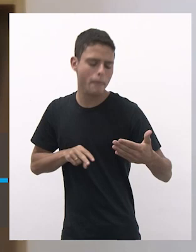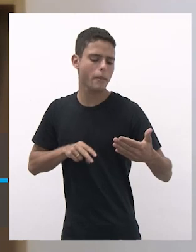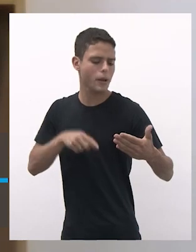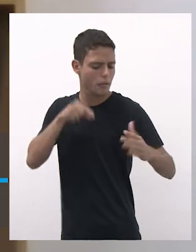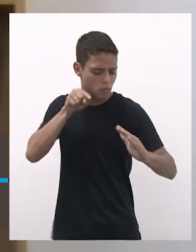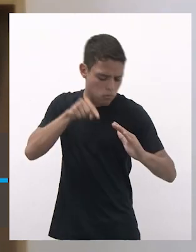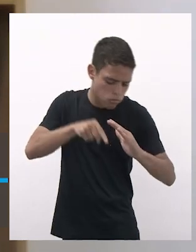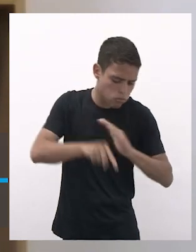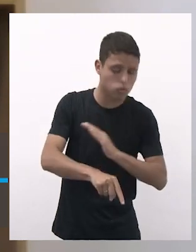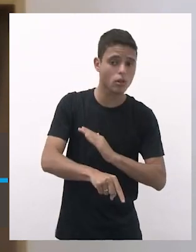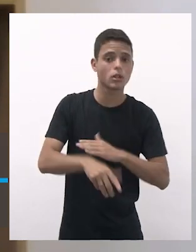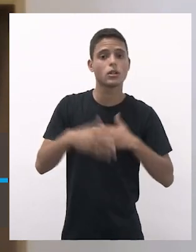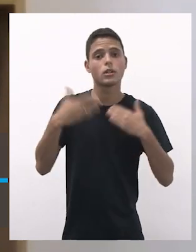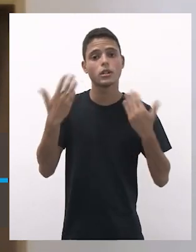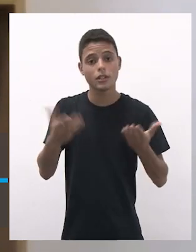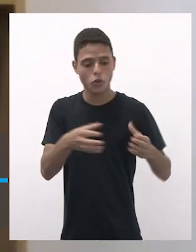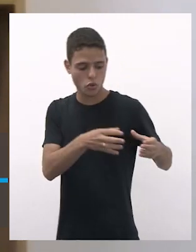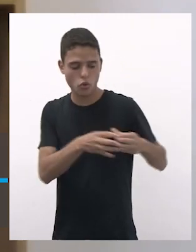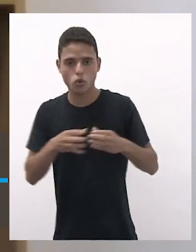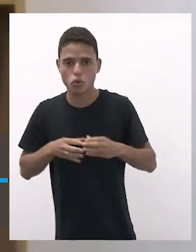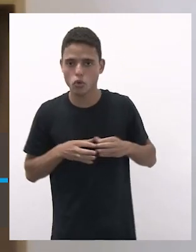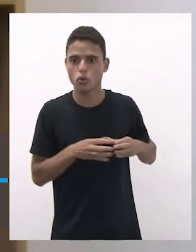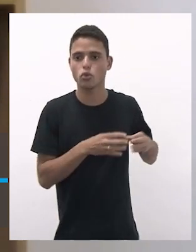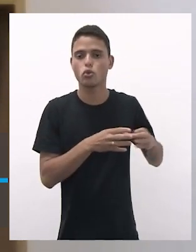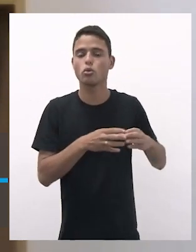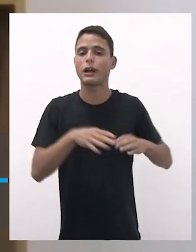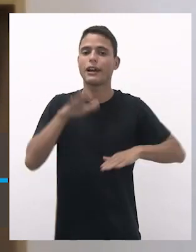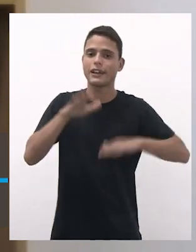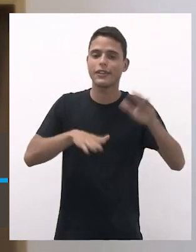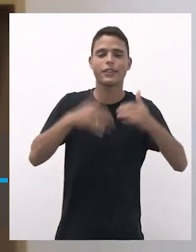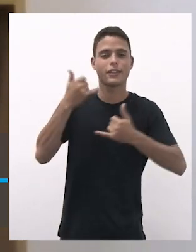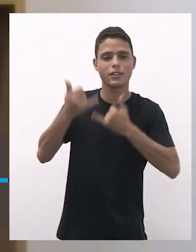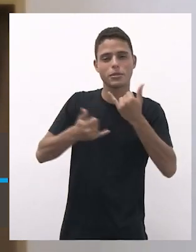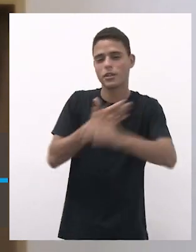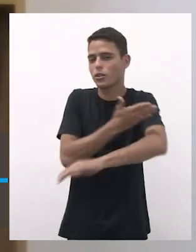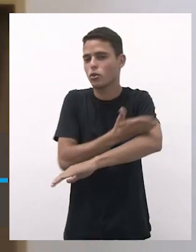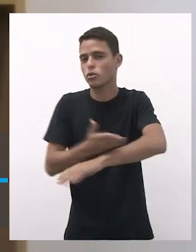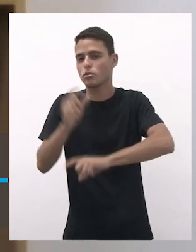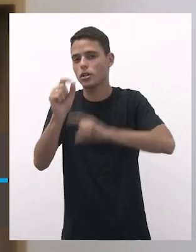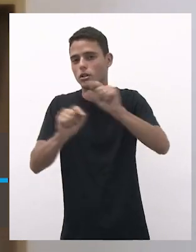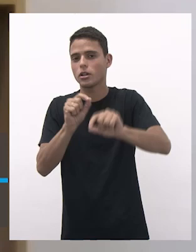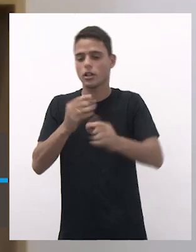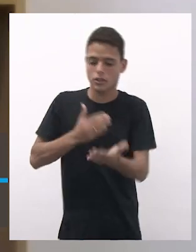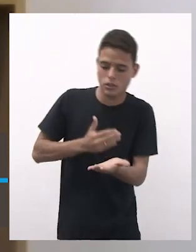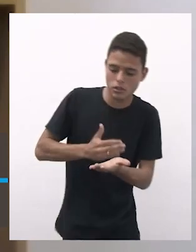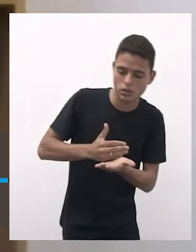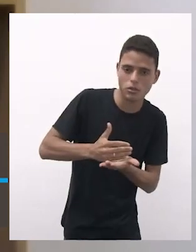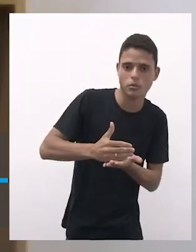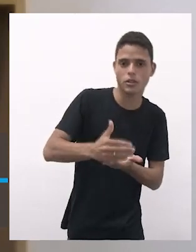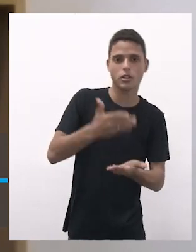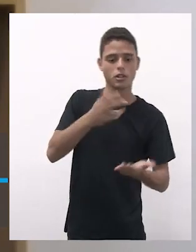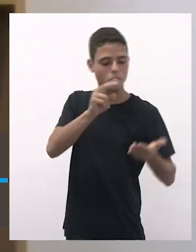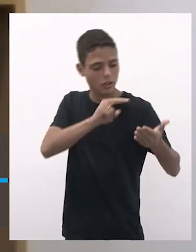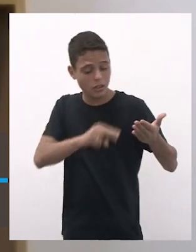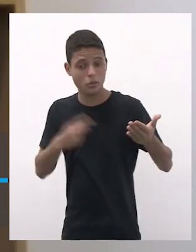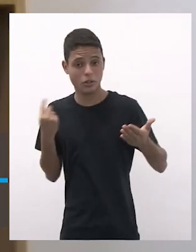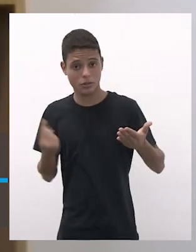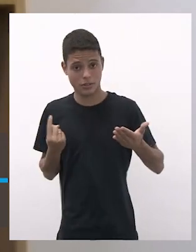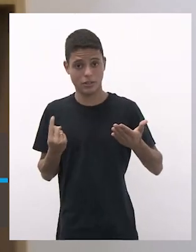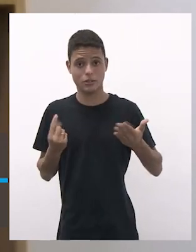dos clubes, a gente brinca que nós começamos com uma leitura individual e terminamos com uma